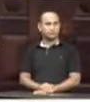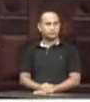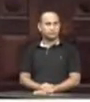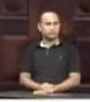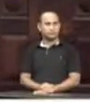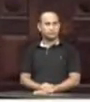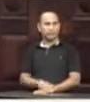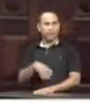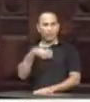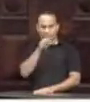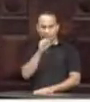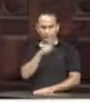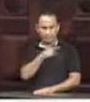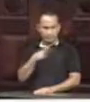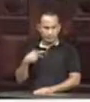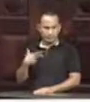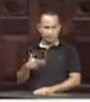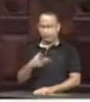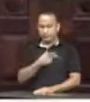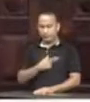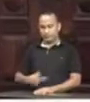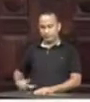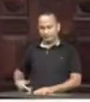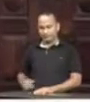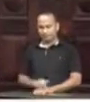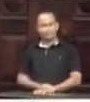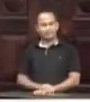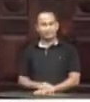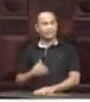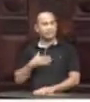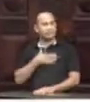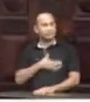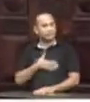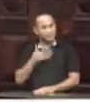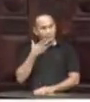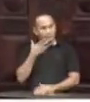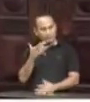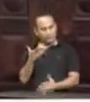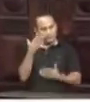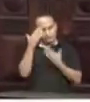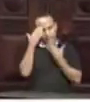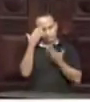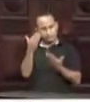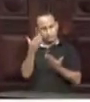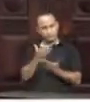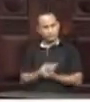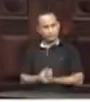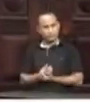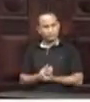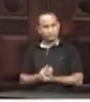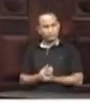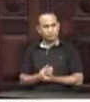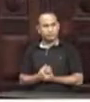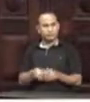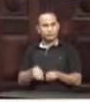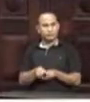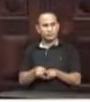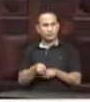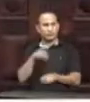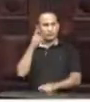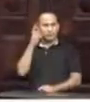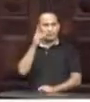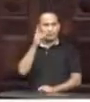É muito breve, senhor presidente. Eu gostaria de estar agradecendo a Vossa Excelência, agradecendo também ao deputado